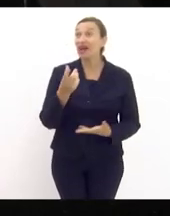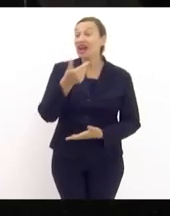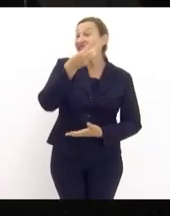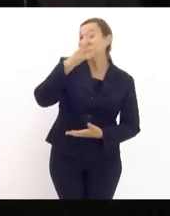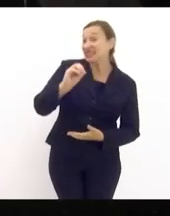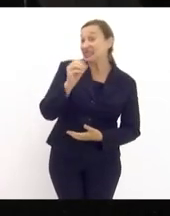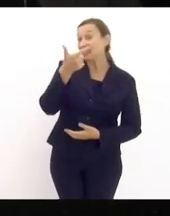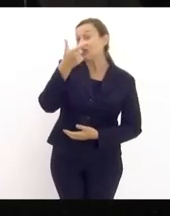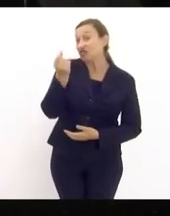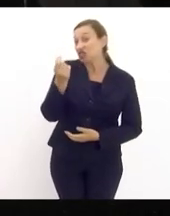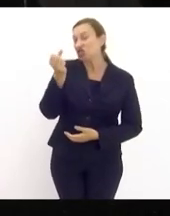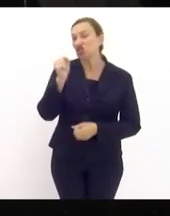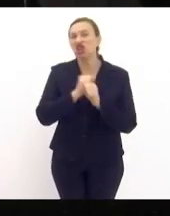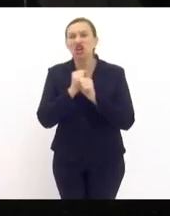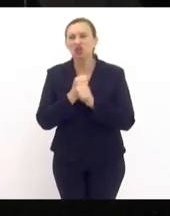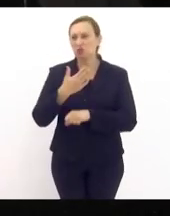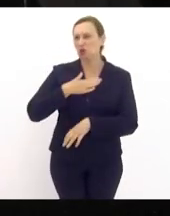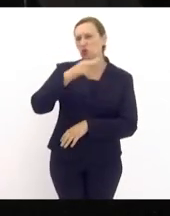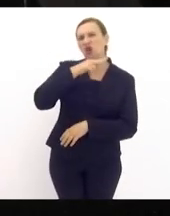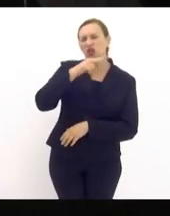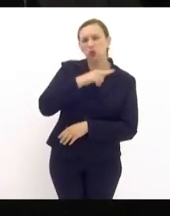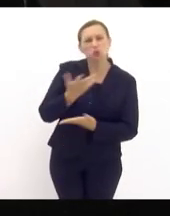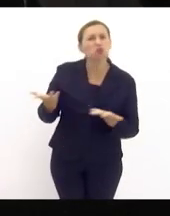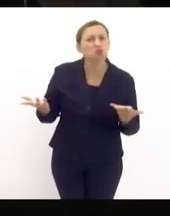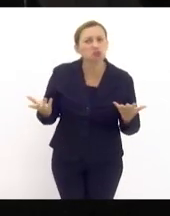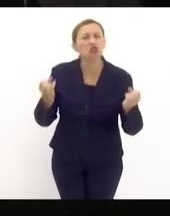daqui a 20 anos para os meus netos?